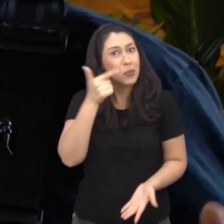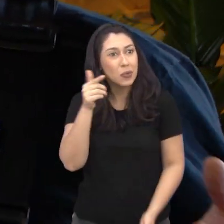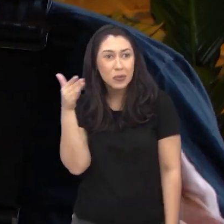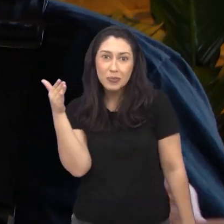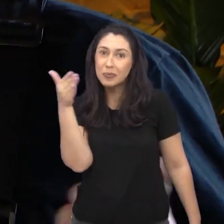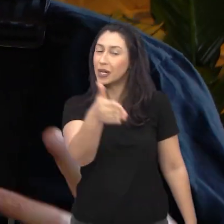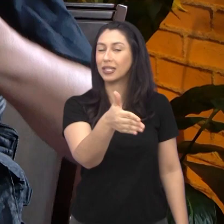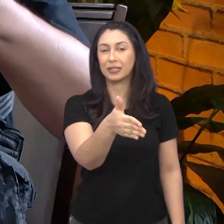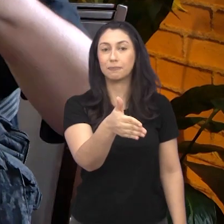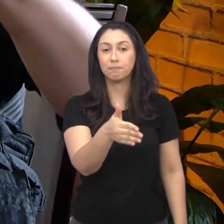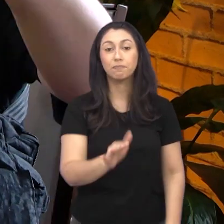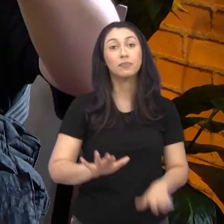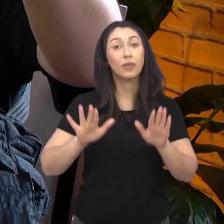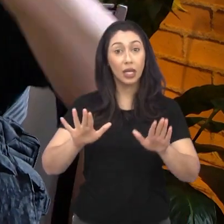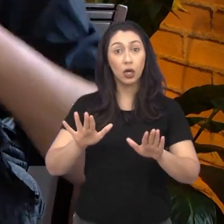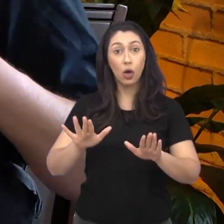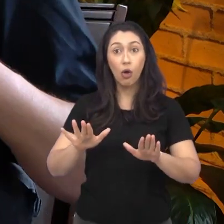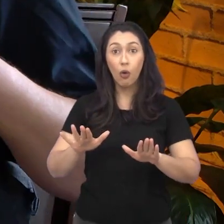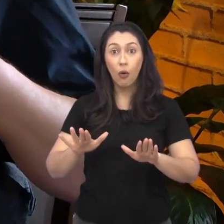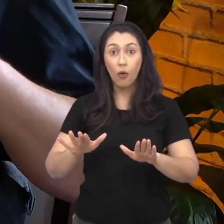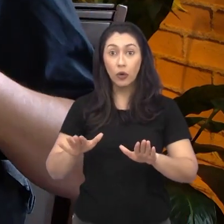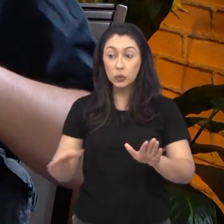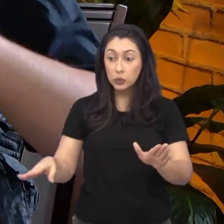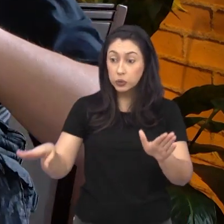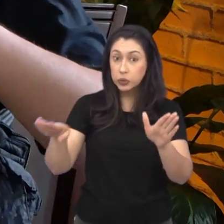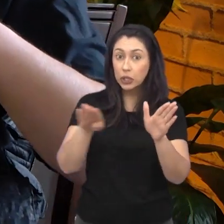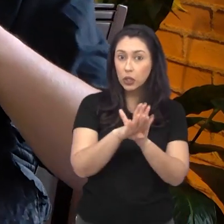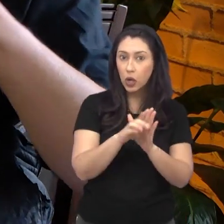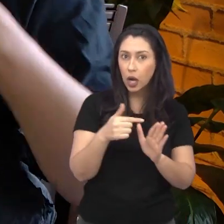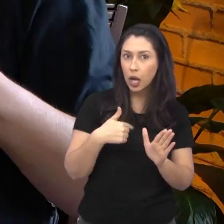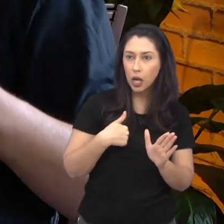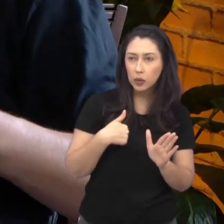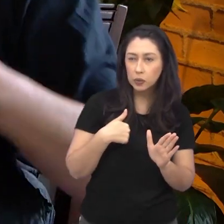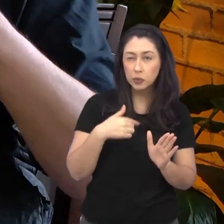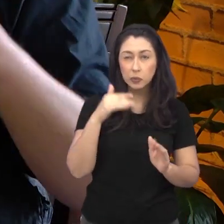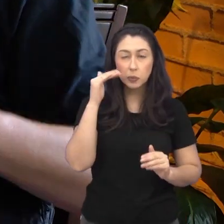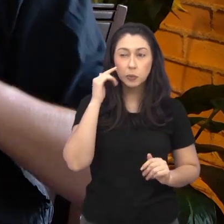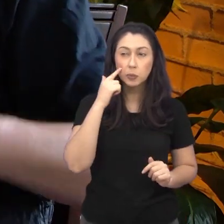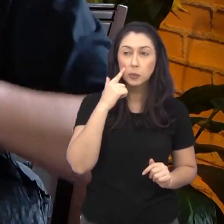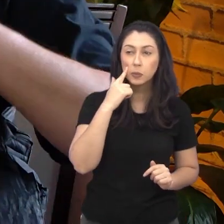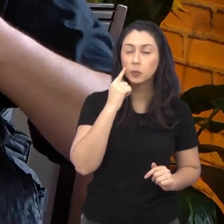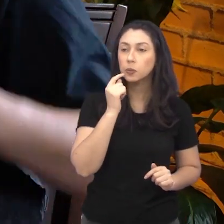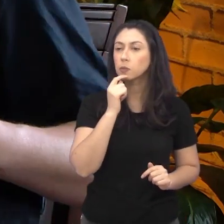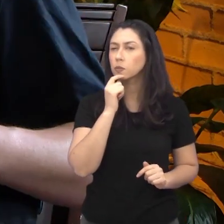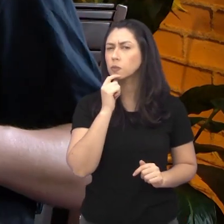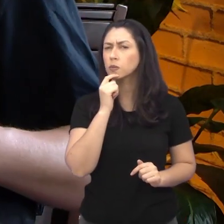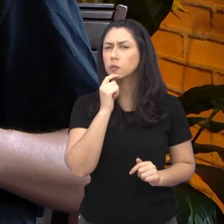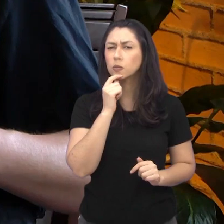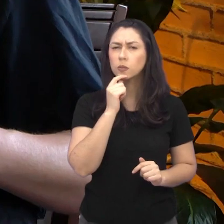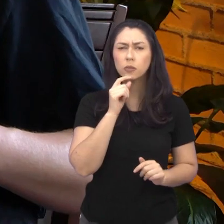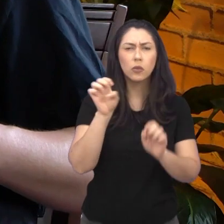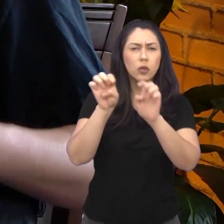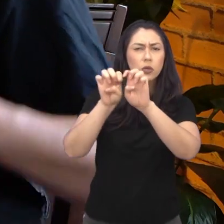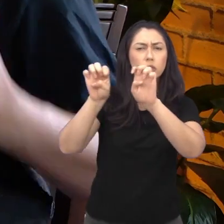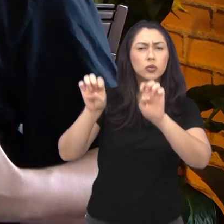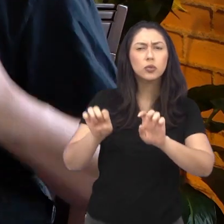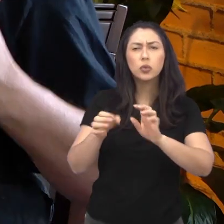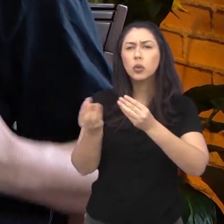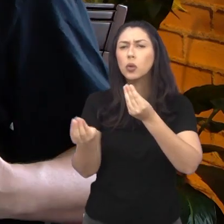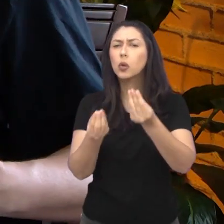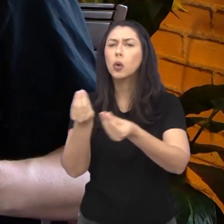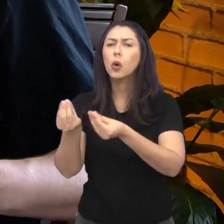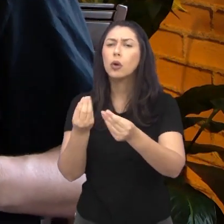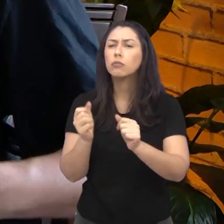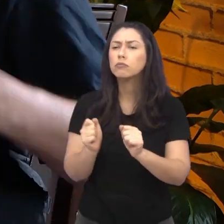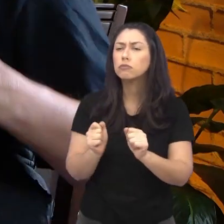hora do show. Então, na hora que eles chegaram, eu comecei a ver qual era a estrutura do Racionais. Quem eram